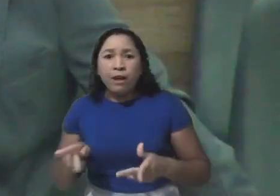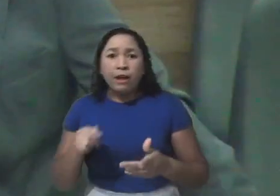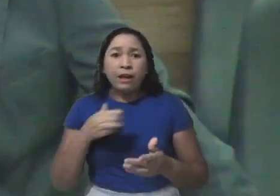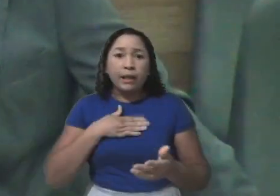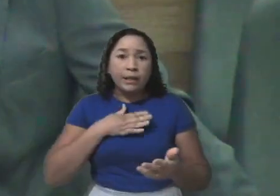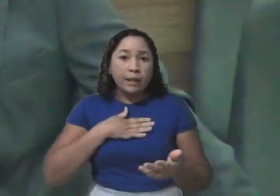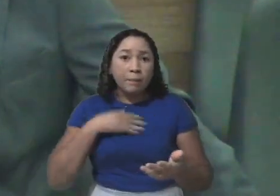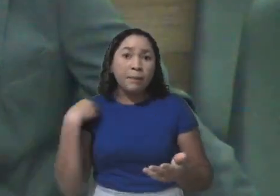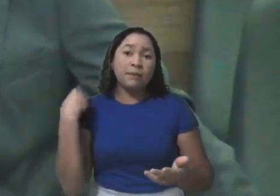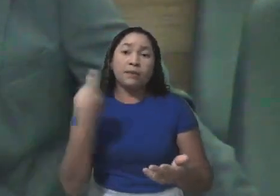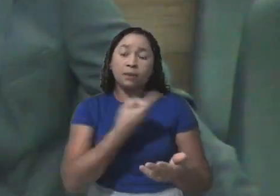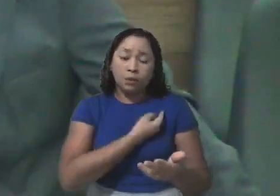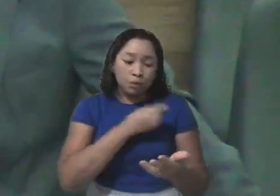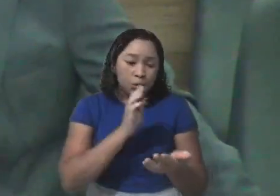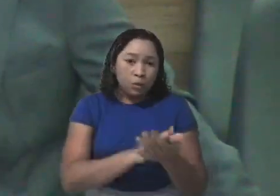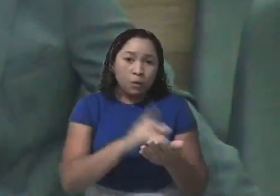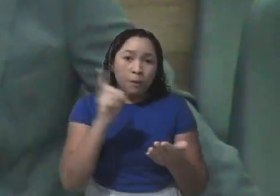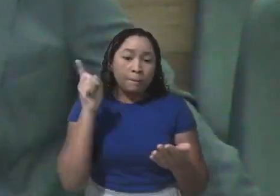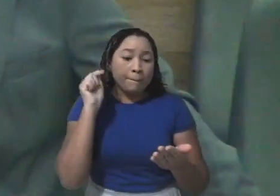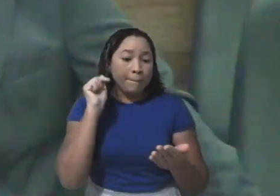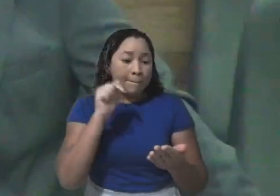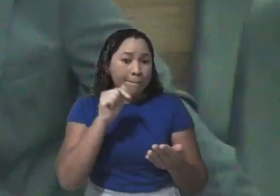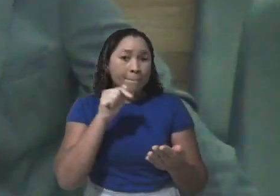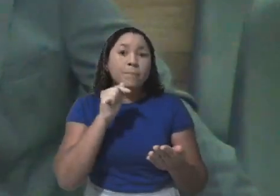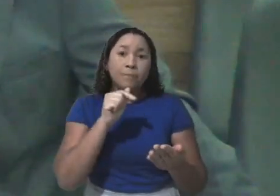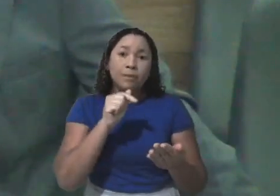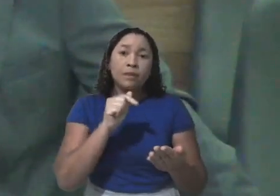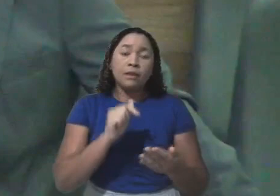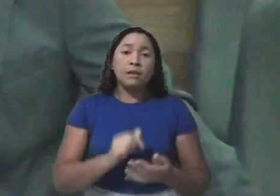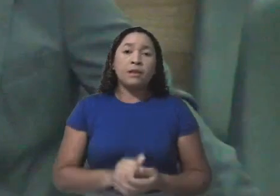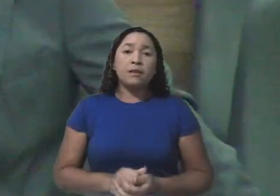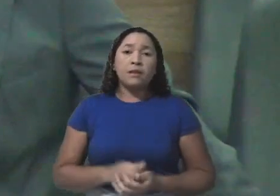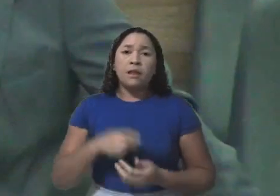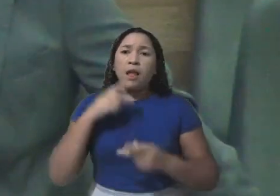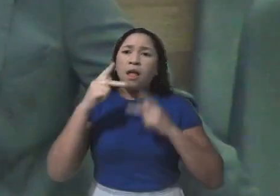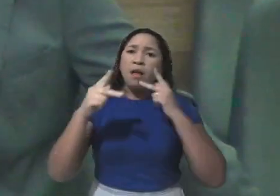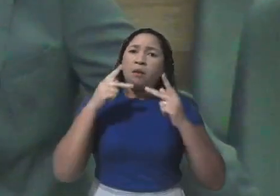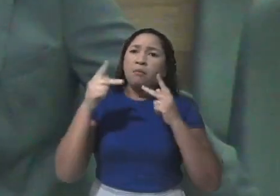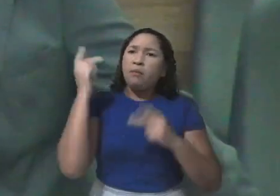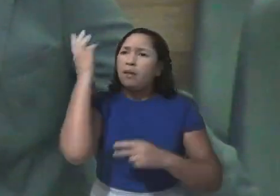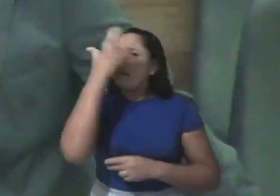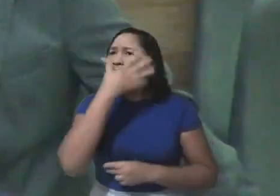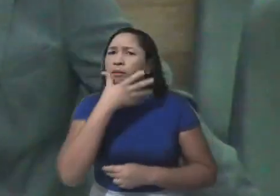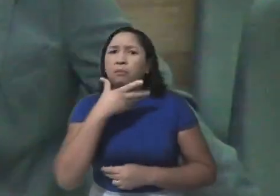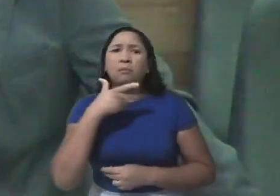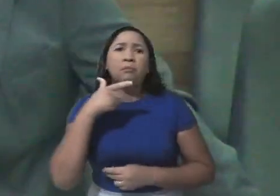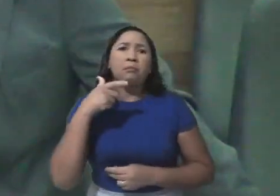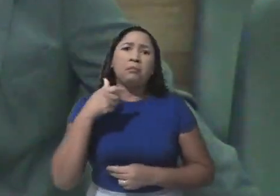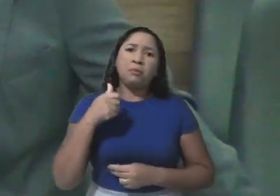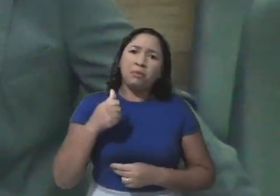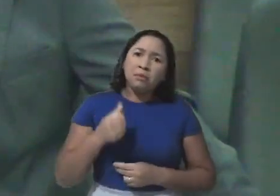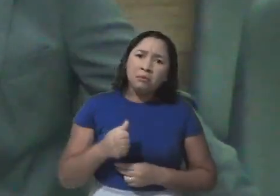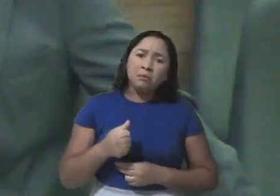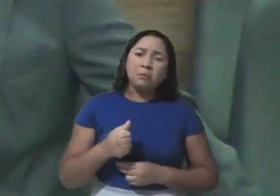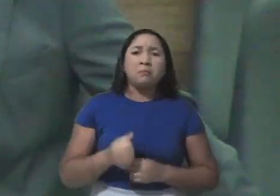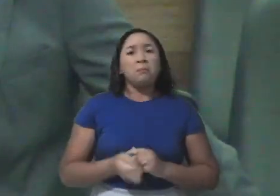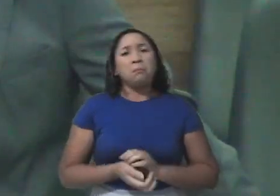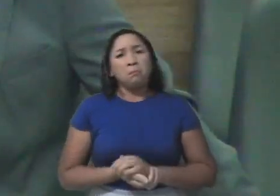falam tão bonito, como dizia lá no interior, eu sou de Delmiro Gouveia, eles engabelam tão